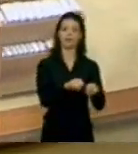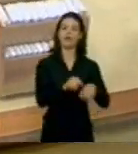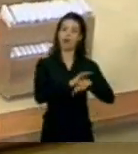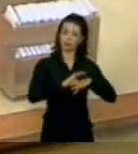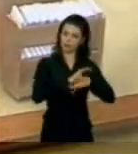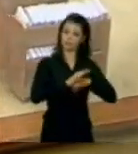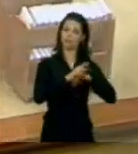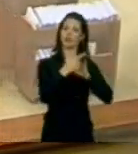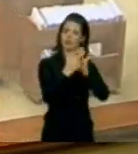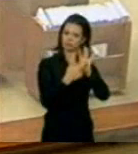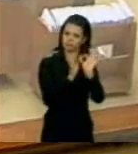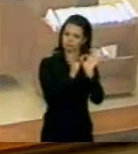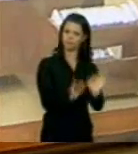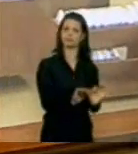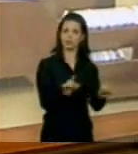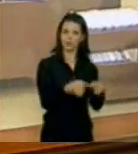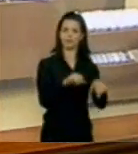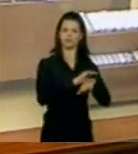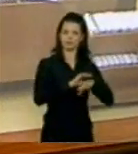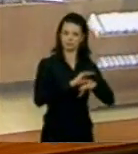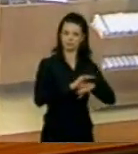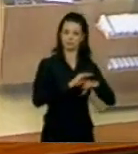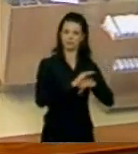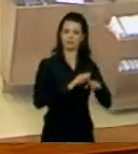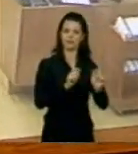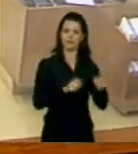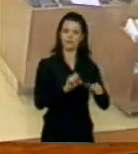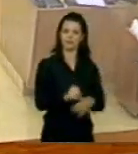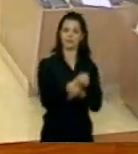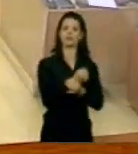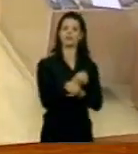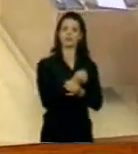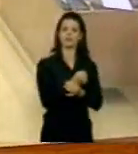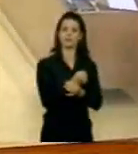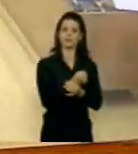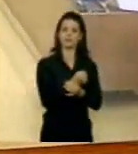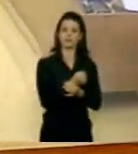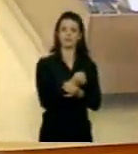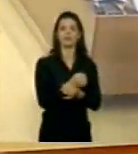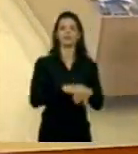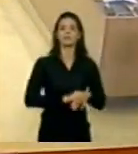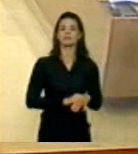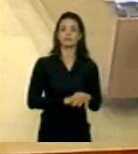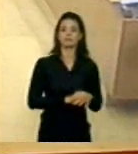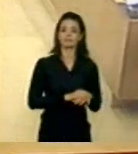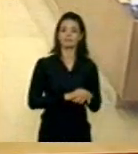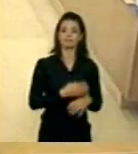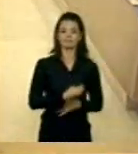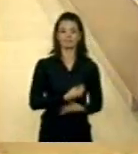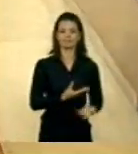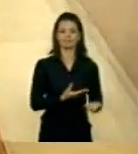das normas e afirmou que possuem o sentido de garantir a satisfação do ius puniendi por meio de